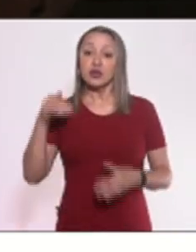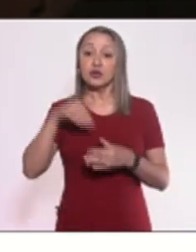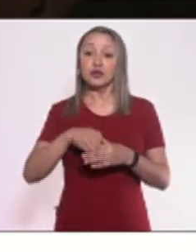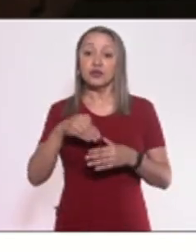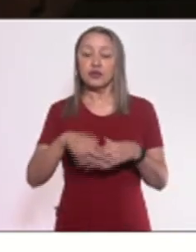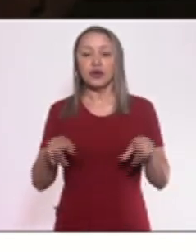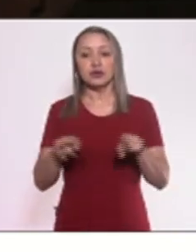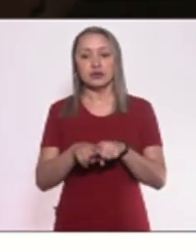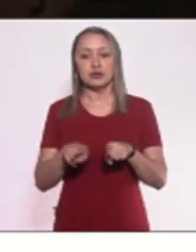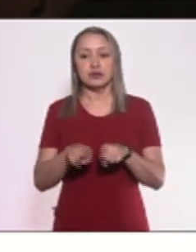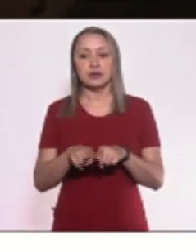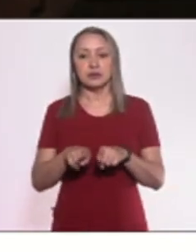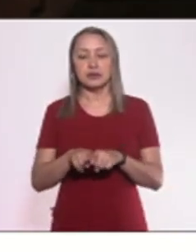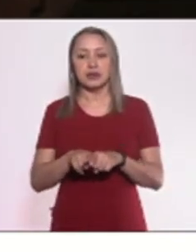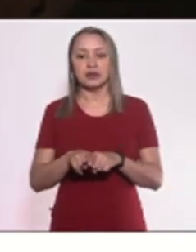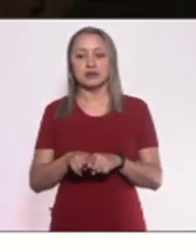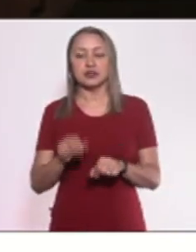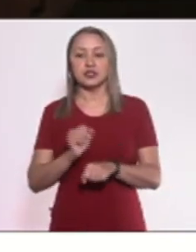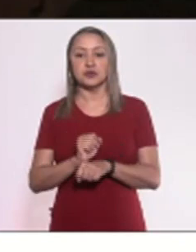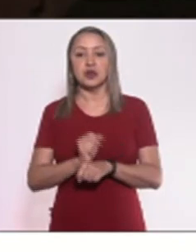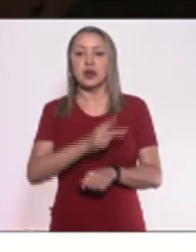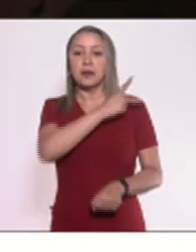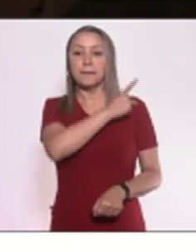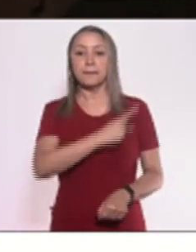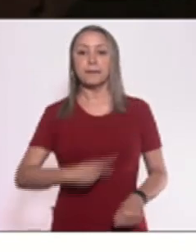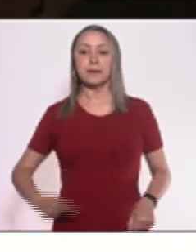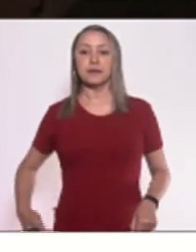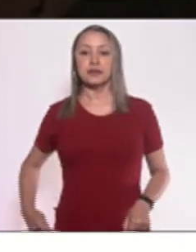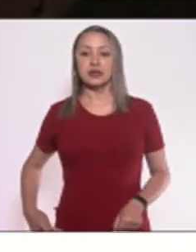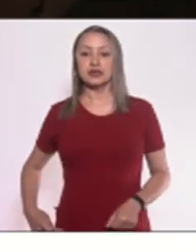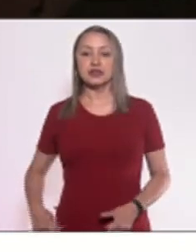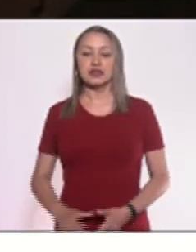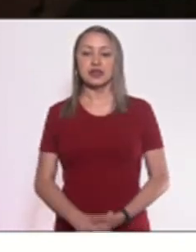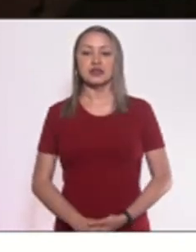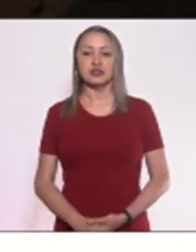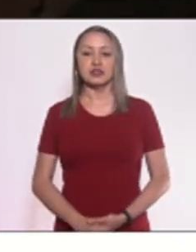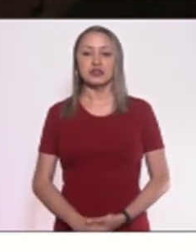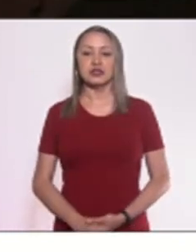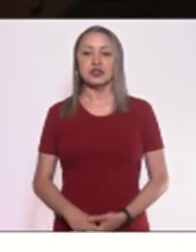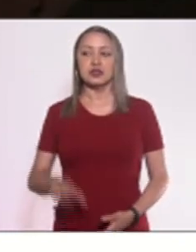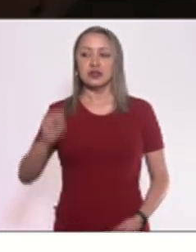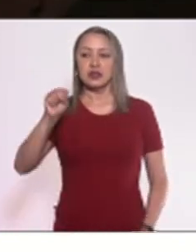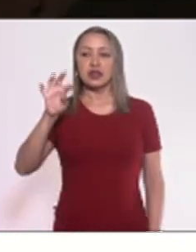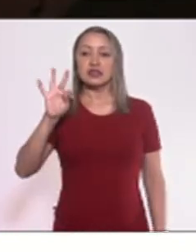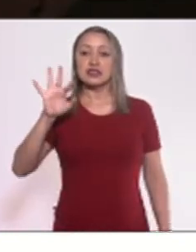Minerva, do presidente do Supremo.